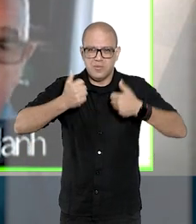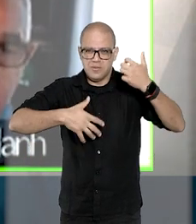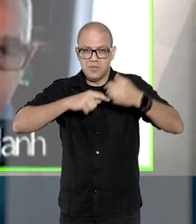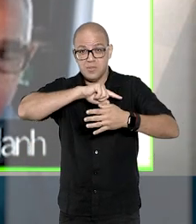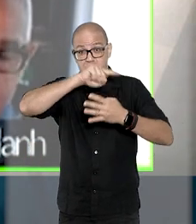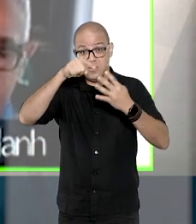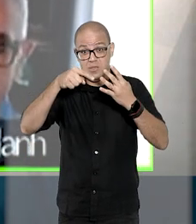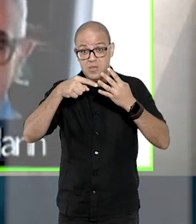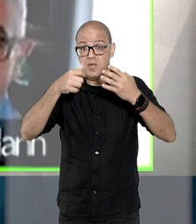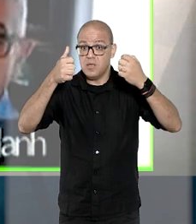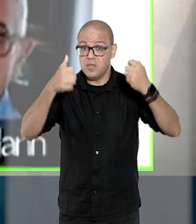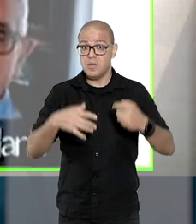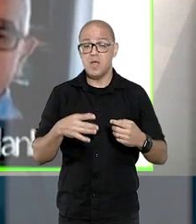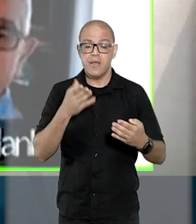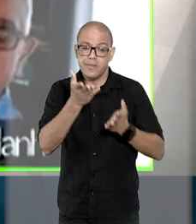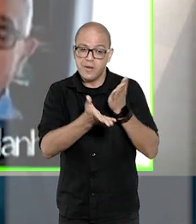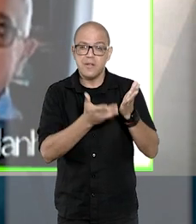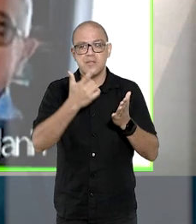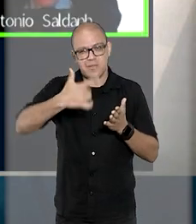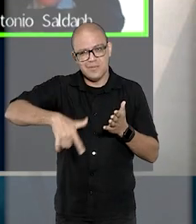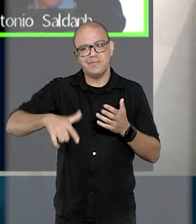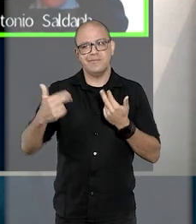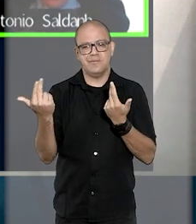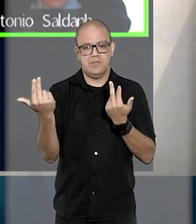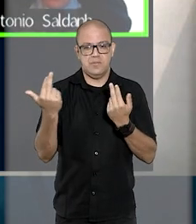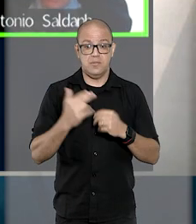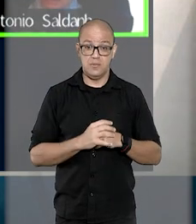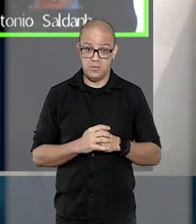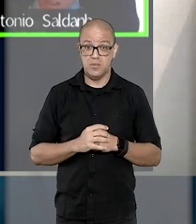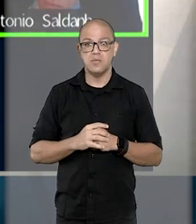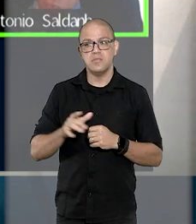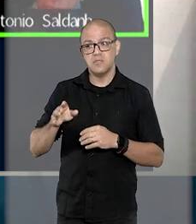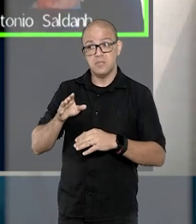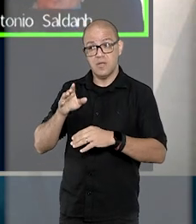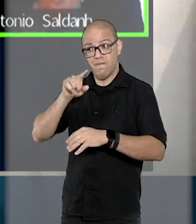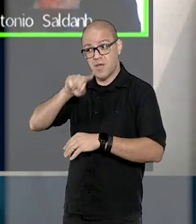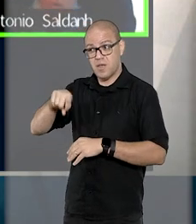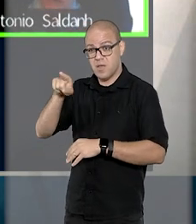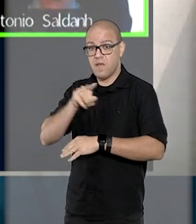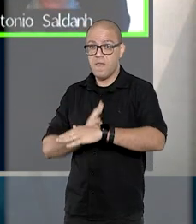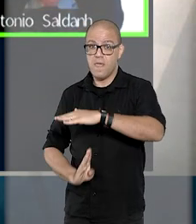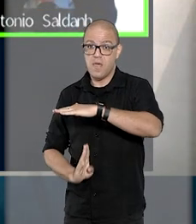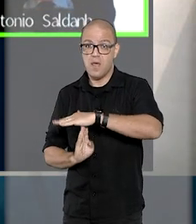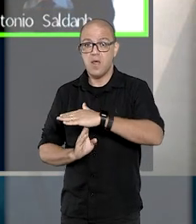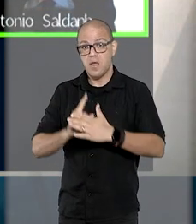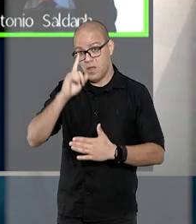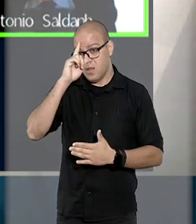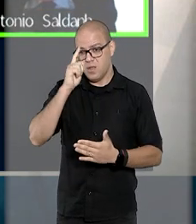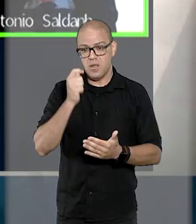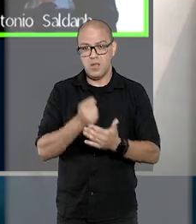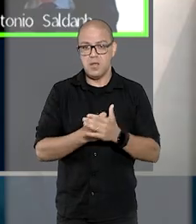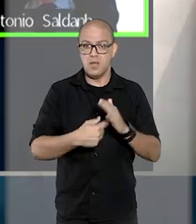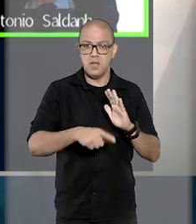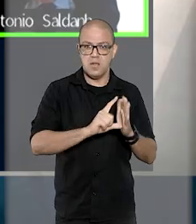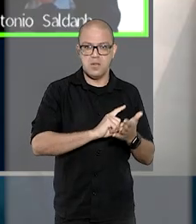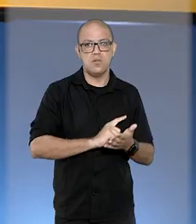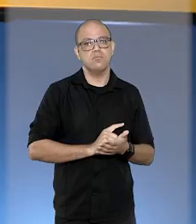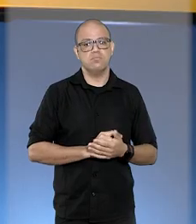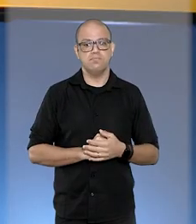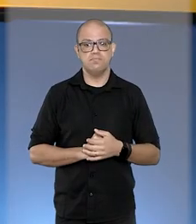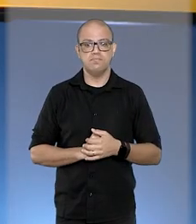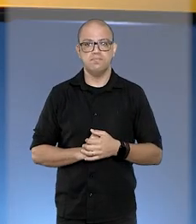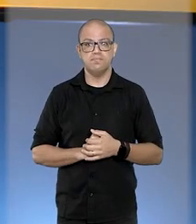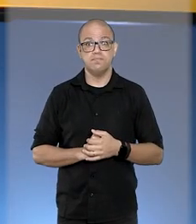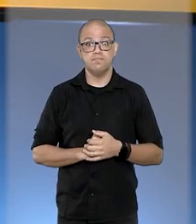especial, que tratam da mesma controvérsia e estavam suspensos à espera da definição do precedente qualificado.